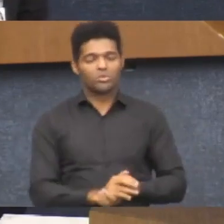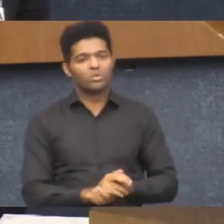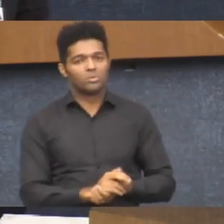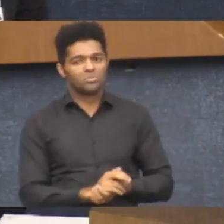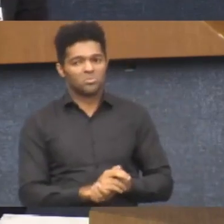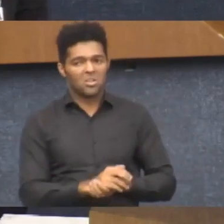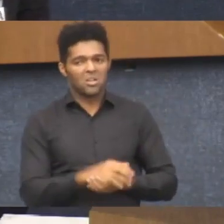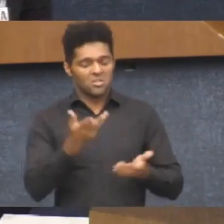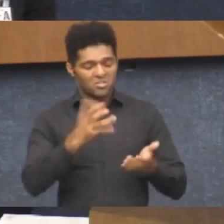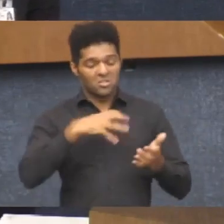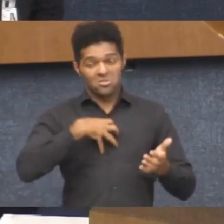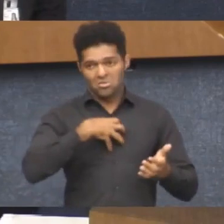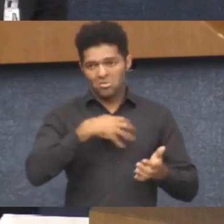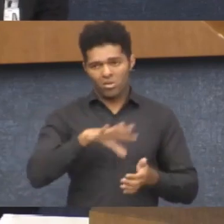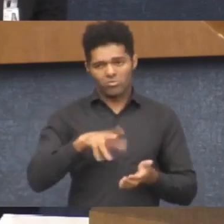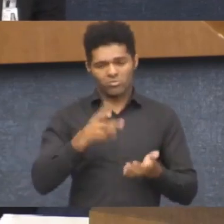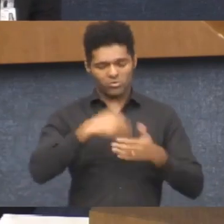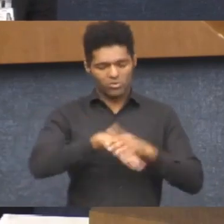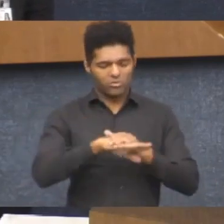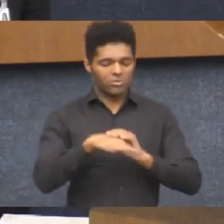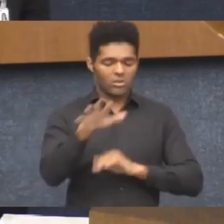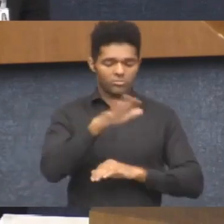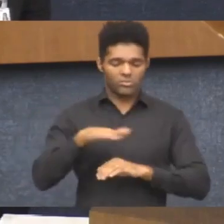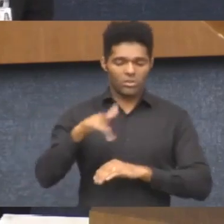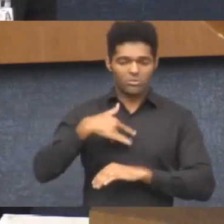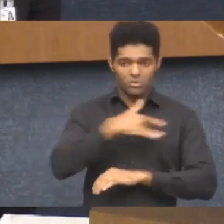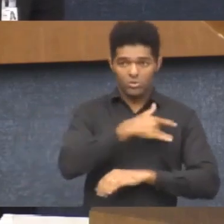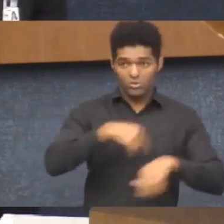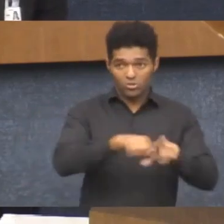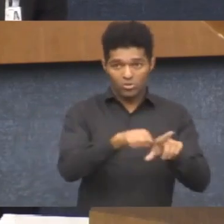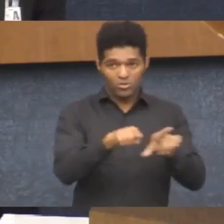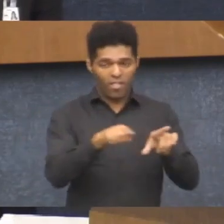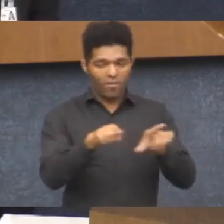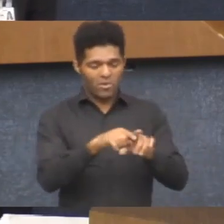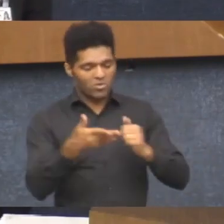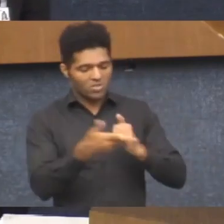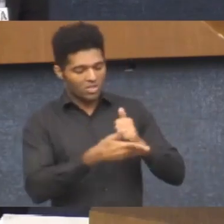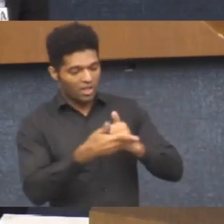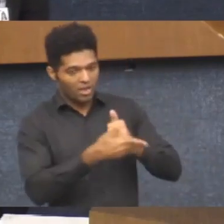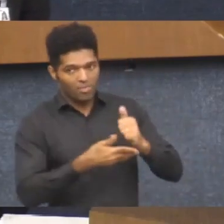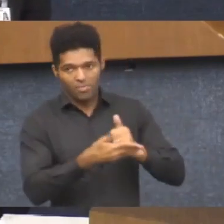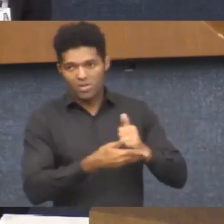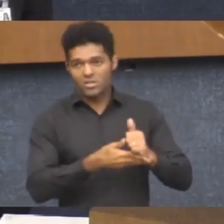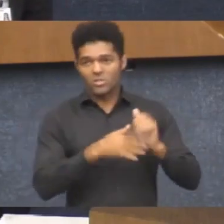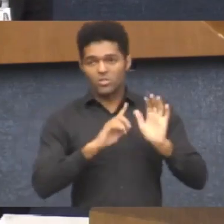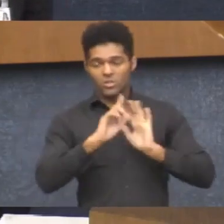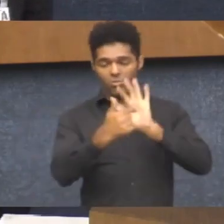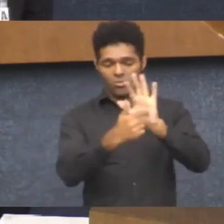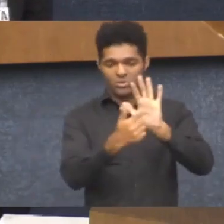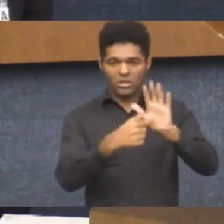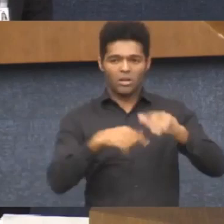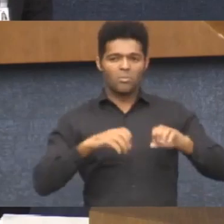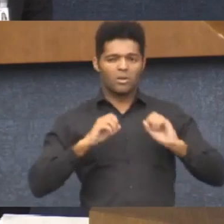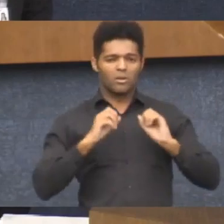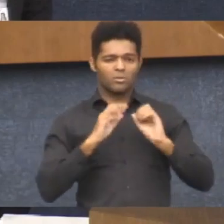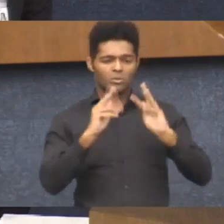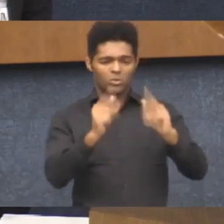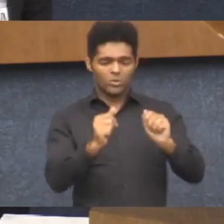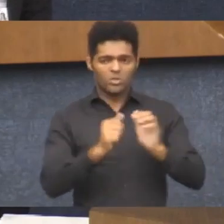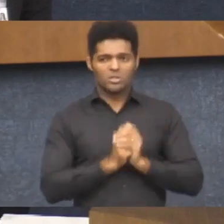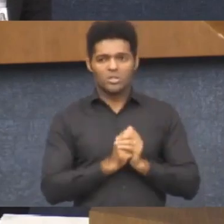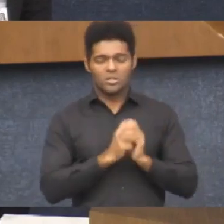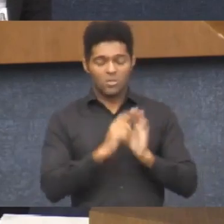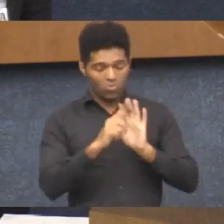nevrálgica, de forma significativa, em coisas com sustância. E é isso que a gente queria mostrar para vocês, assim, uma contribuição até devolvendo